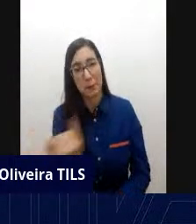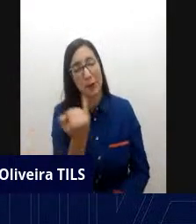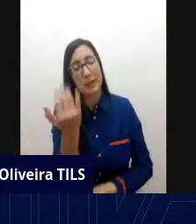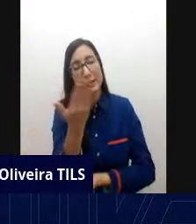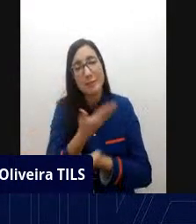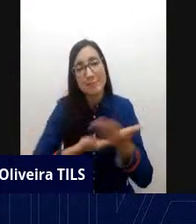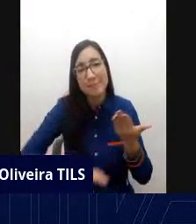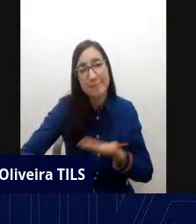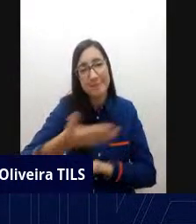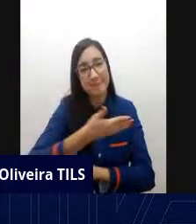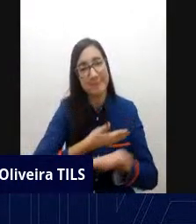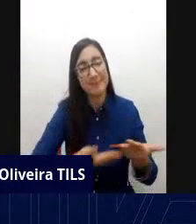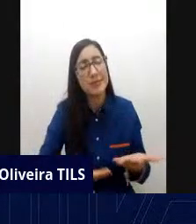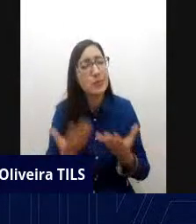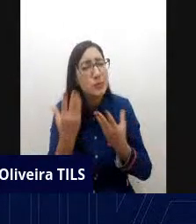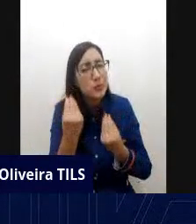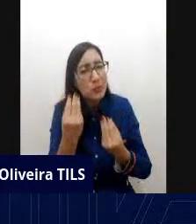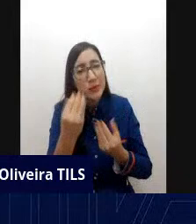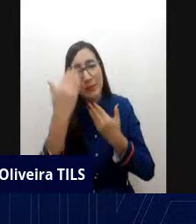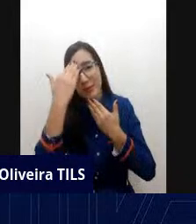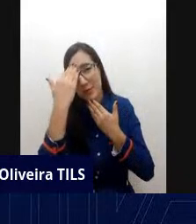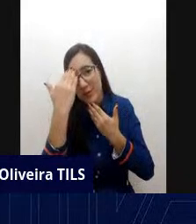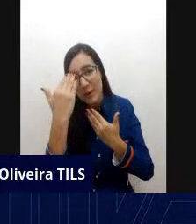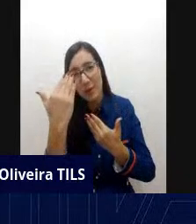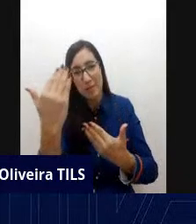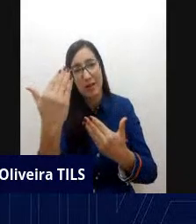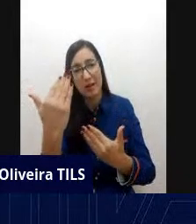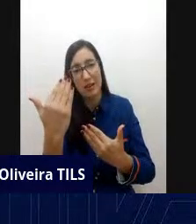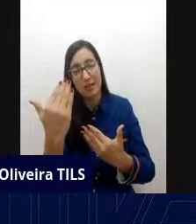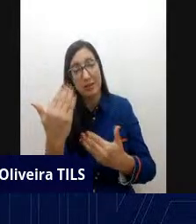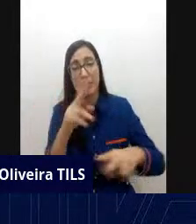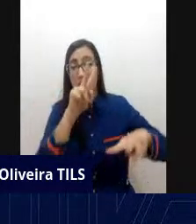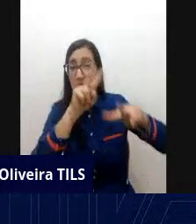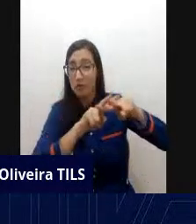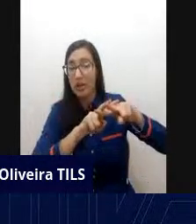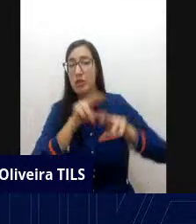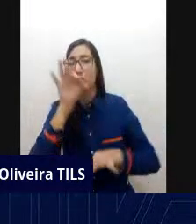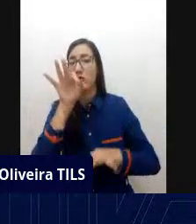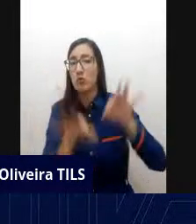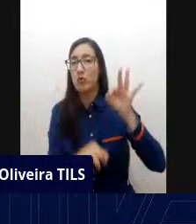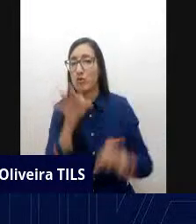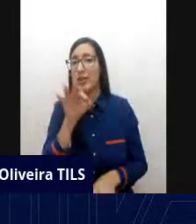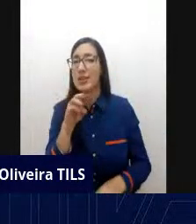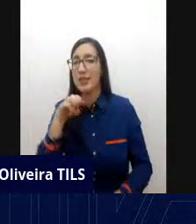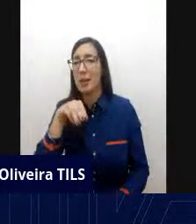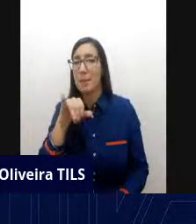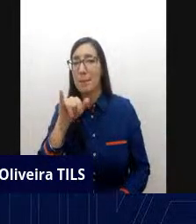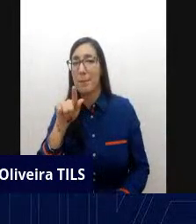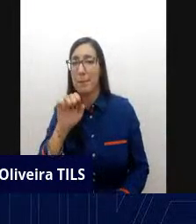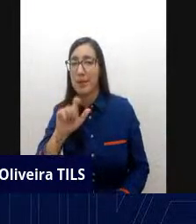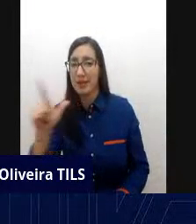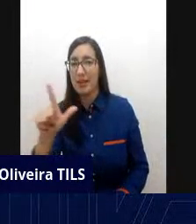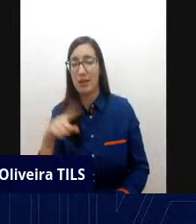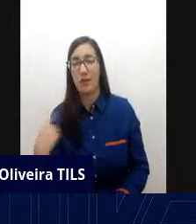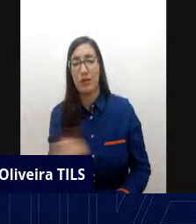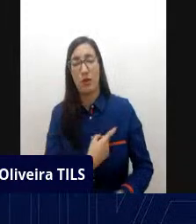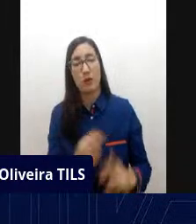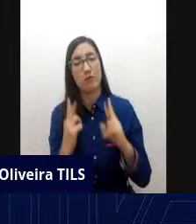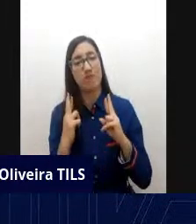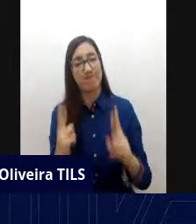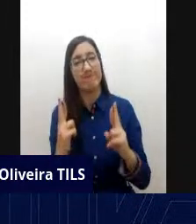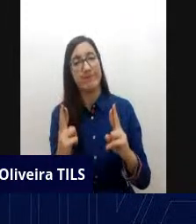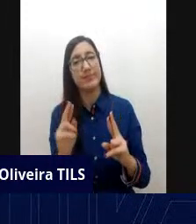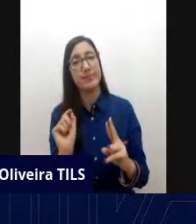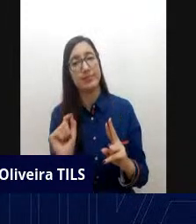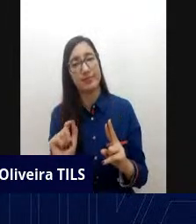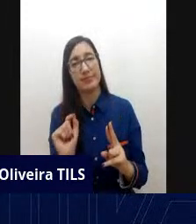obrigada e justiça a Miguel. Eu espero, né? Esperamos. A gente consiga aí acabar